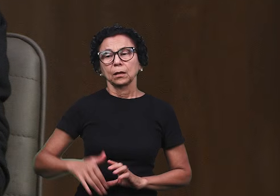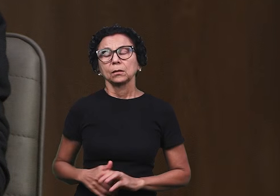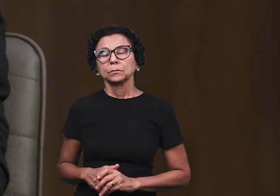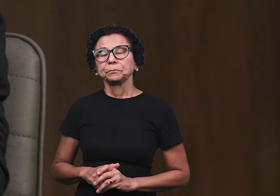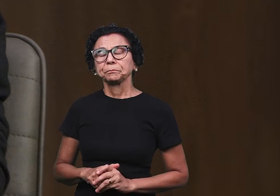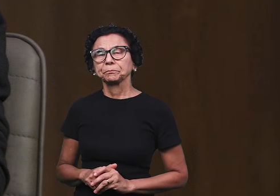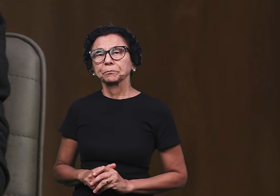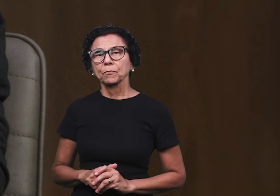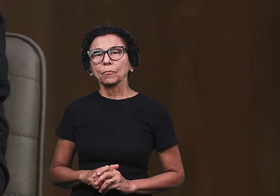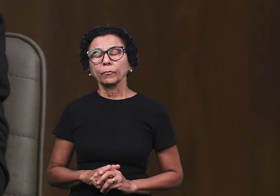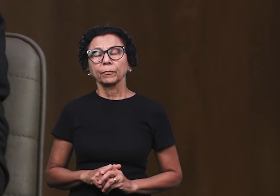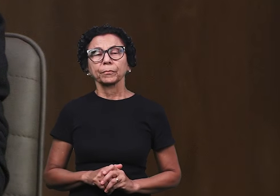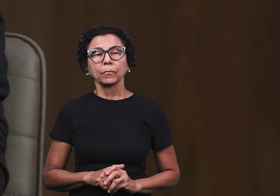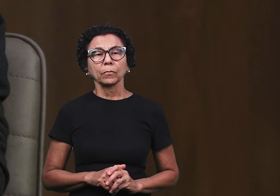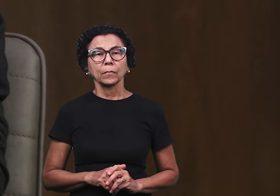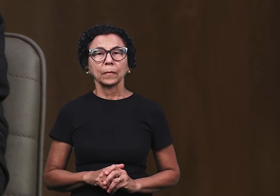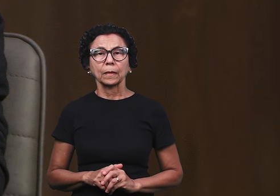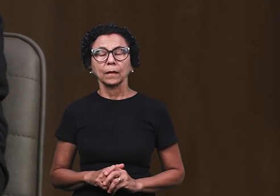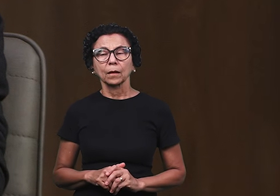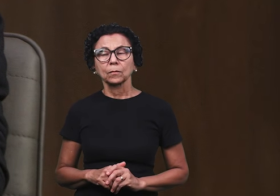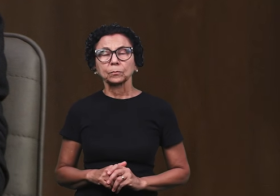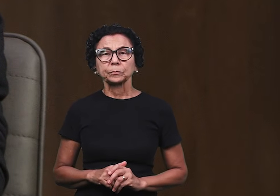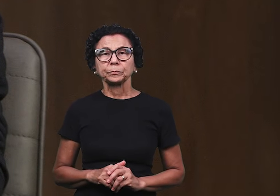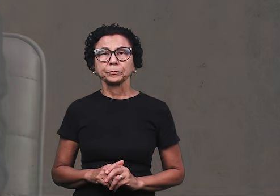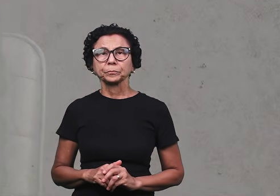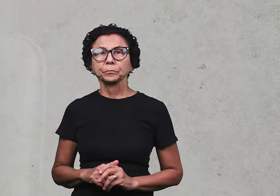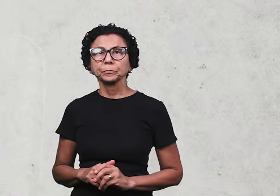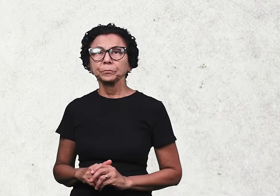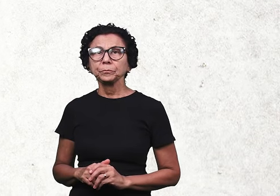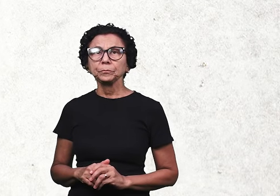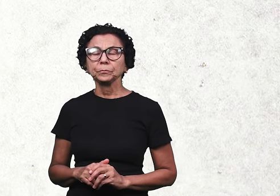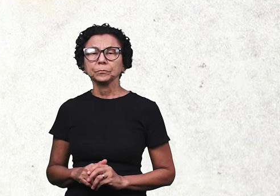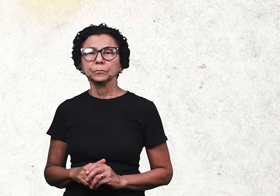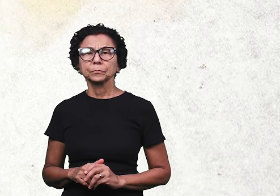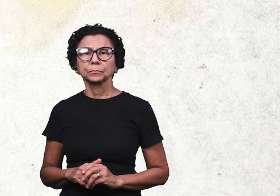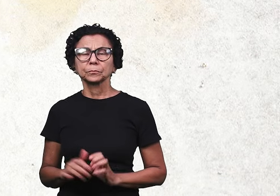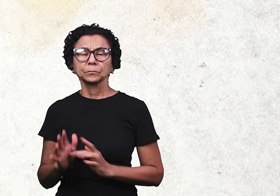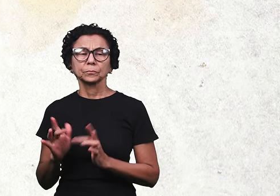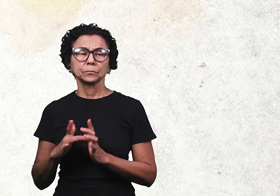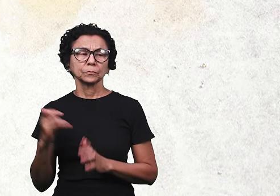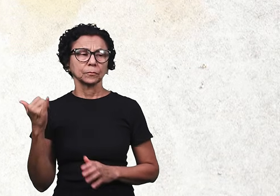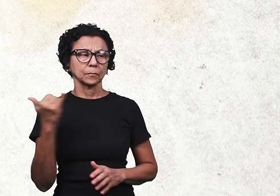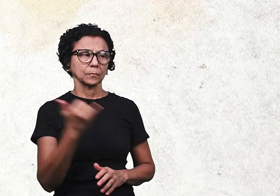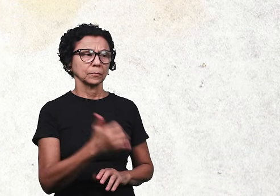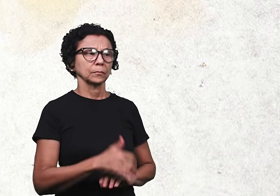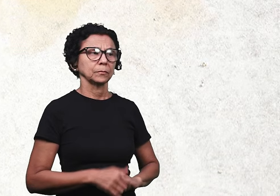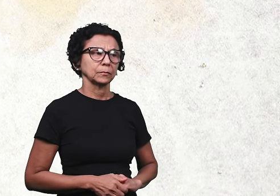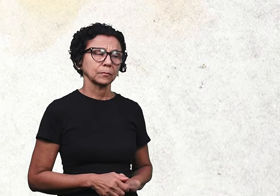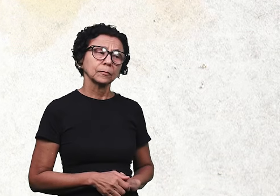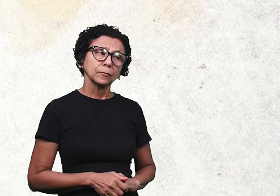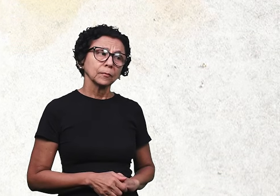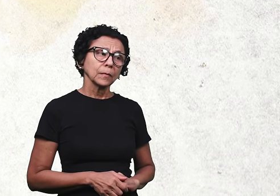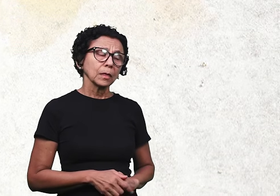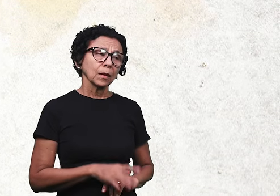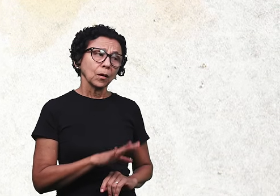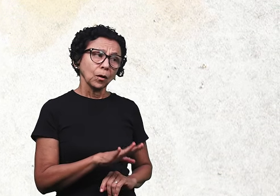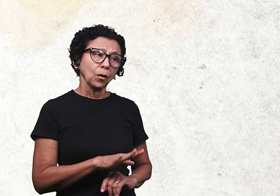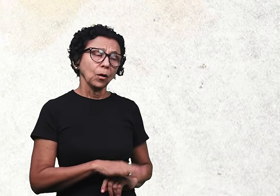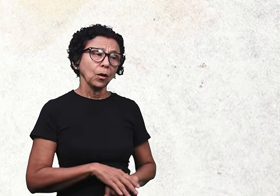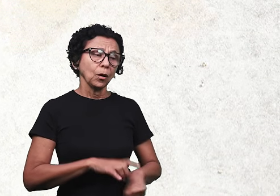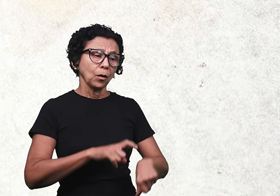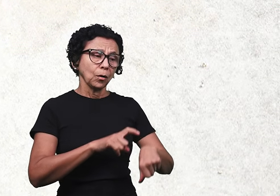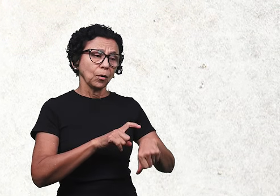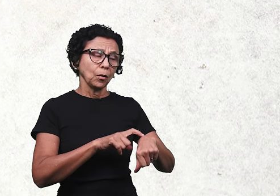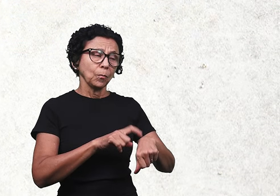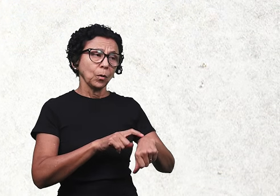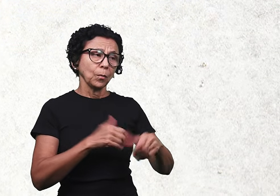21 e 22 ela diz assim, o Senhor Jesus disse-lhe Jesus, mulher, crê-me que a hora vem em